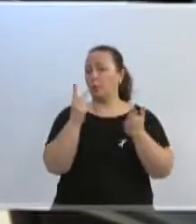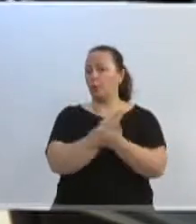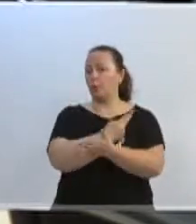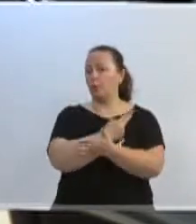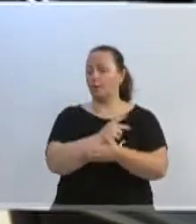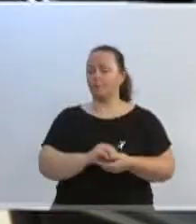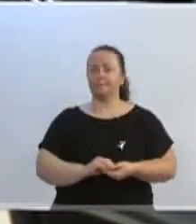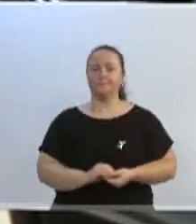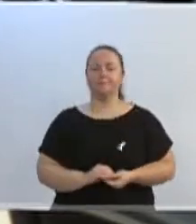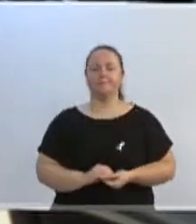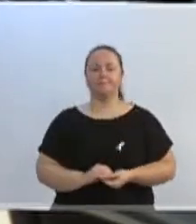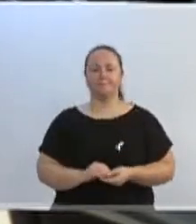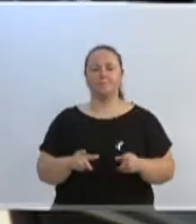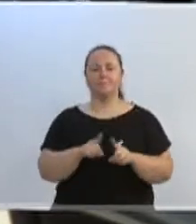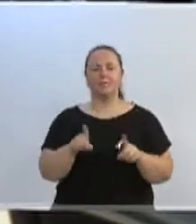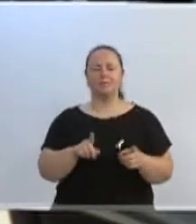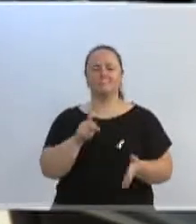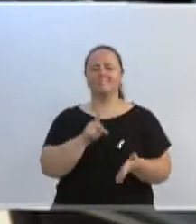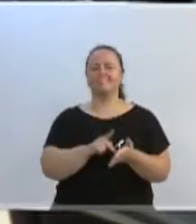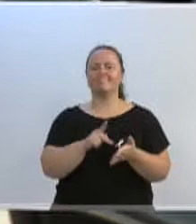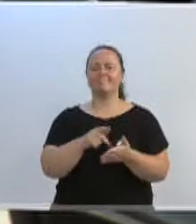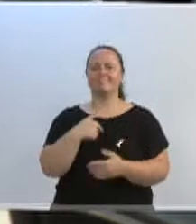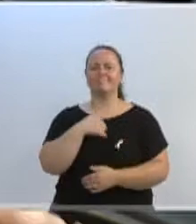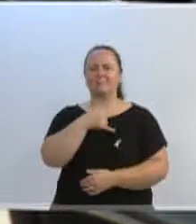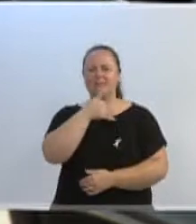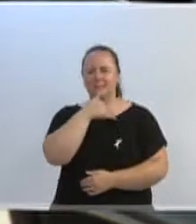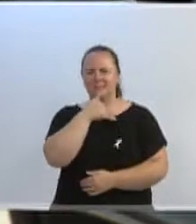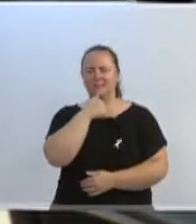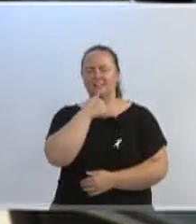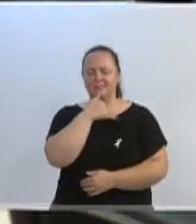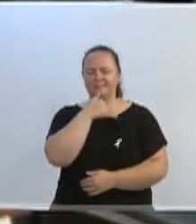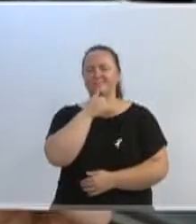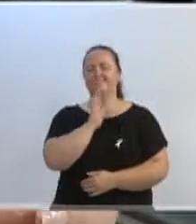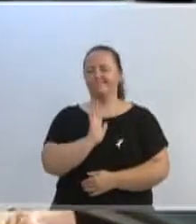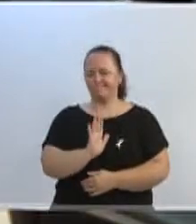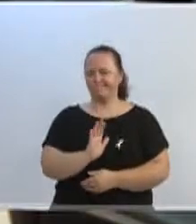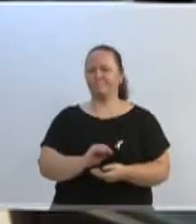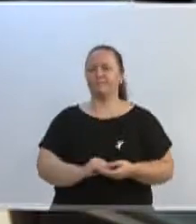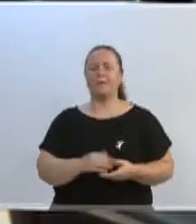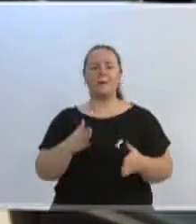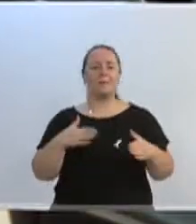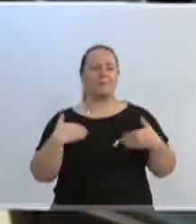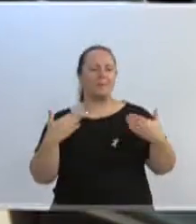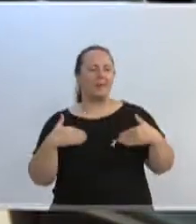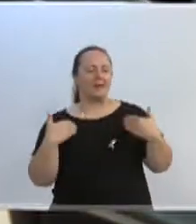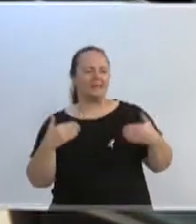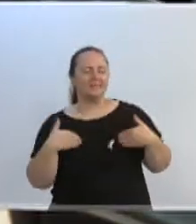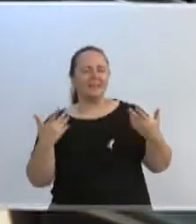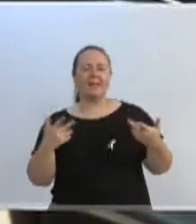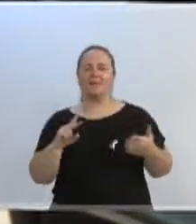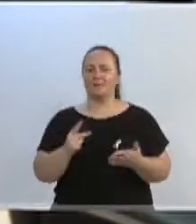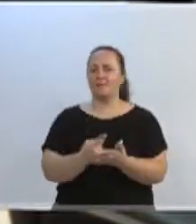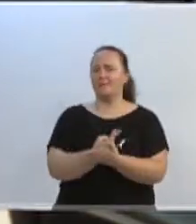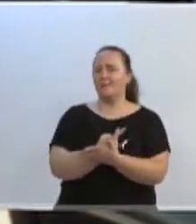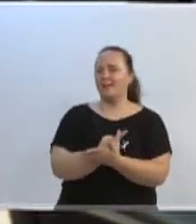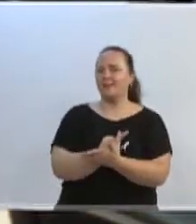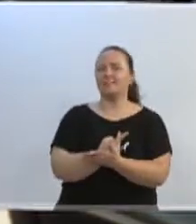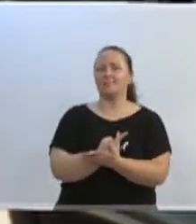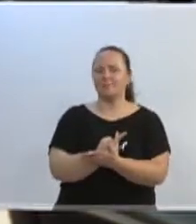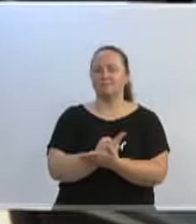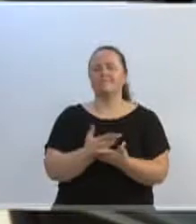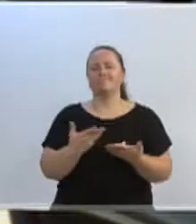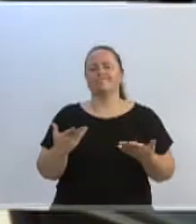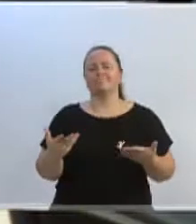E o que mais me deixa triste e me chama a atenção, quando a gente vai fazer um passeio, vai participar de algum evento,